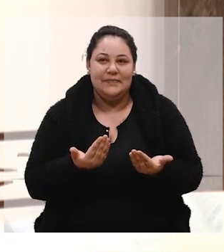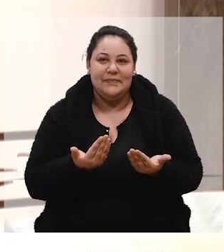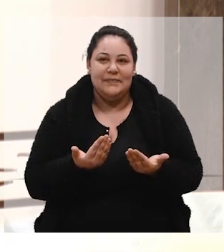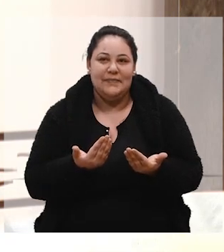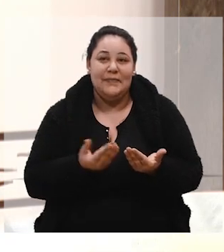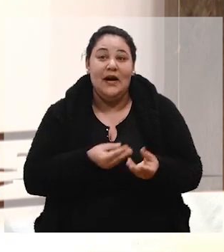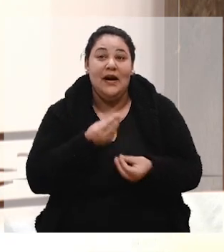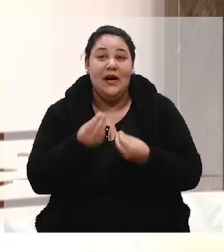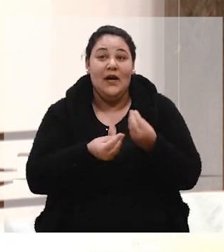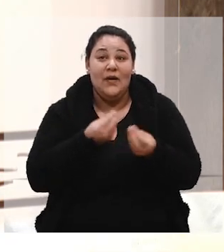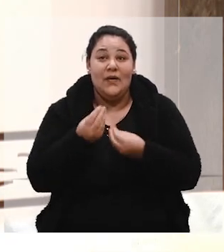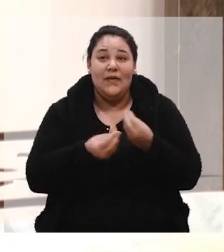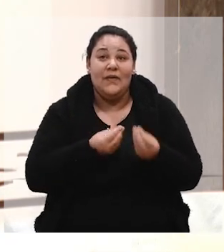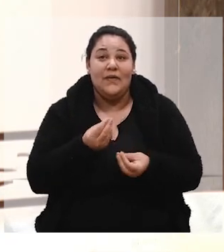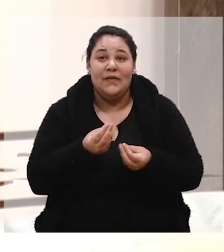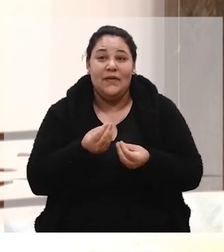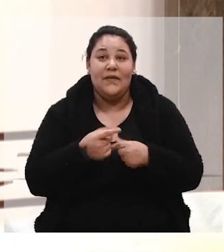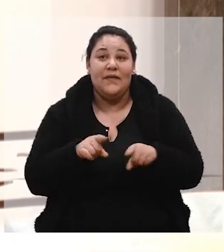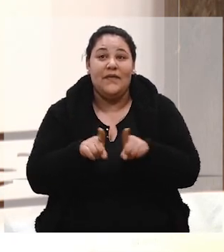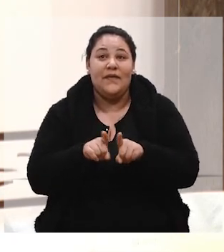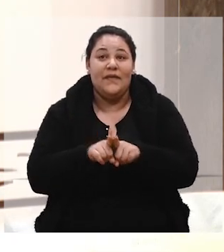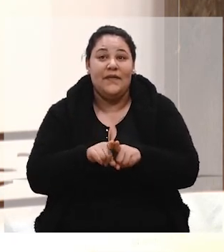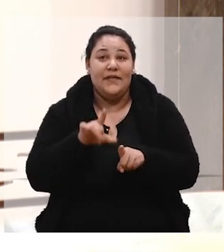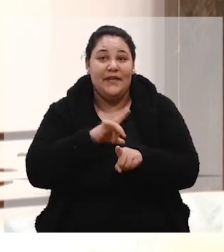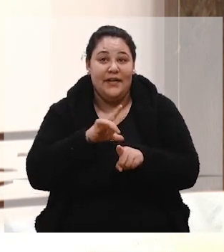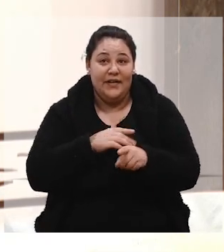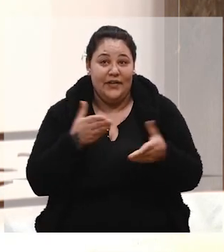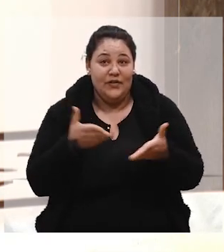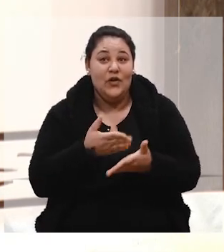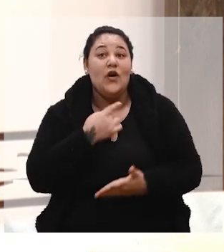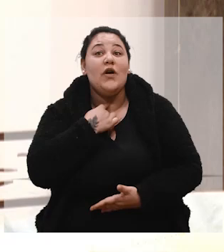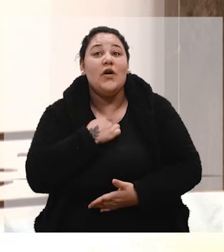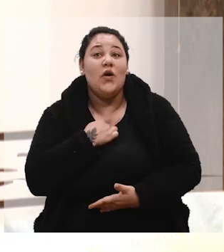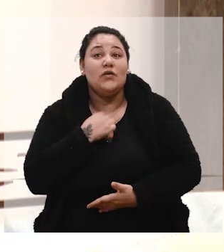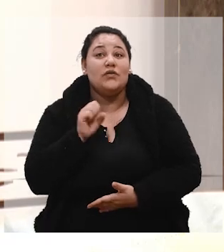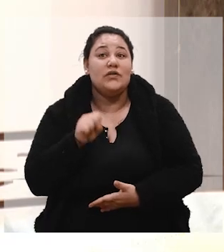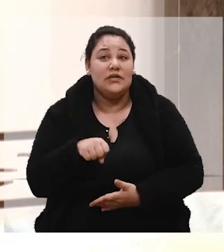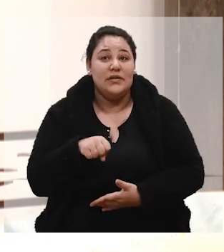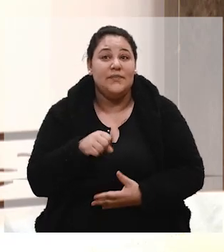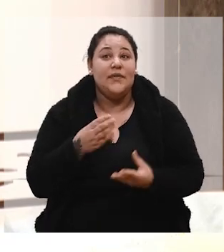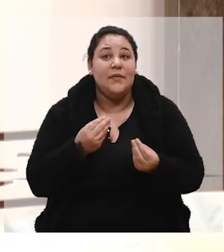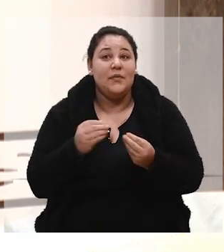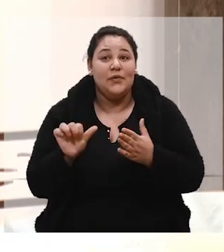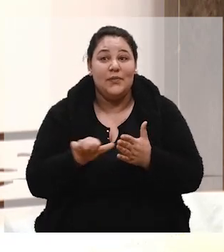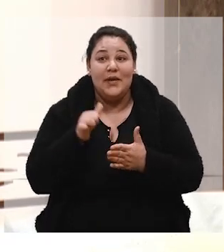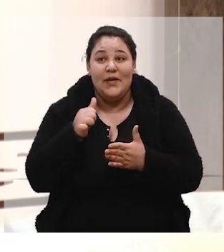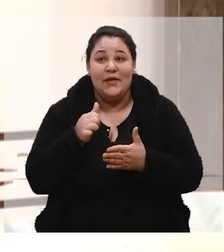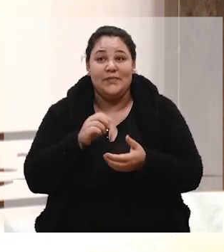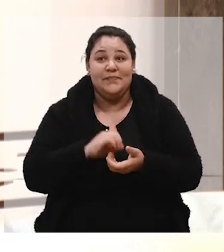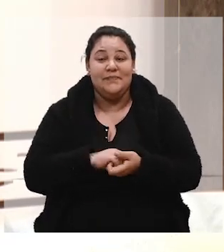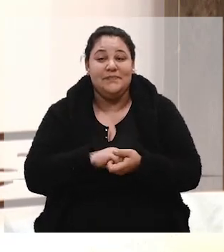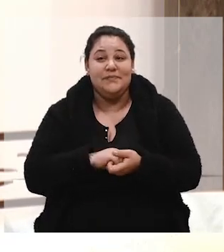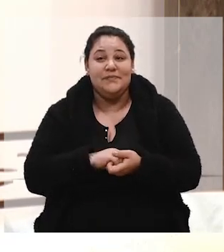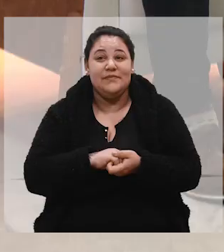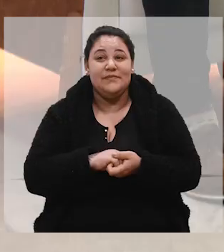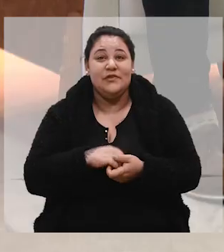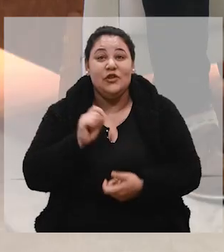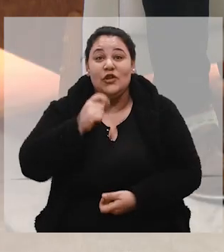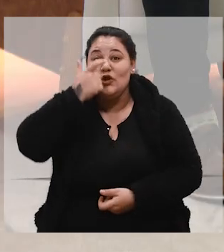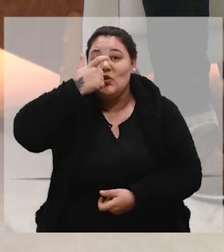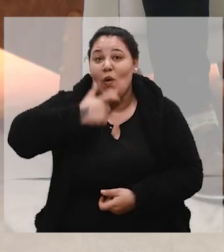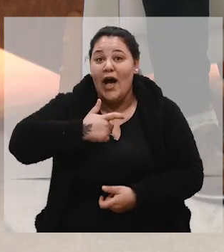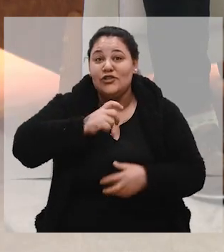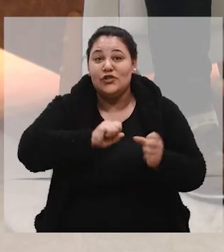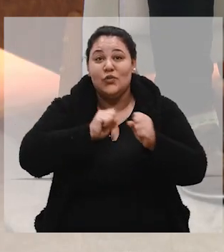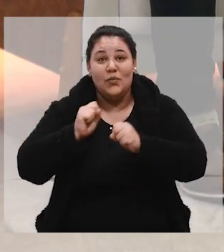Enfim, como está a Tartarugas Ninja de hoje em dia, eu tô gostando. É bem melhor. E o que